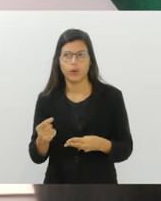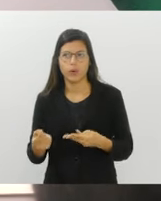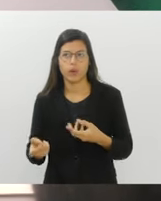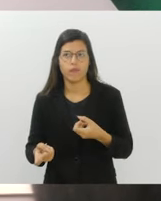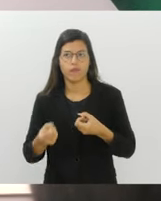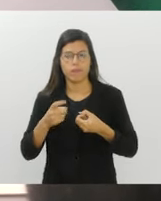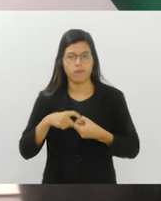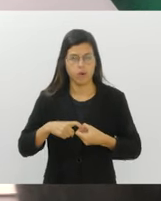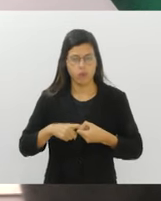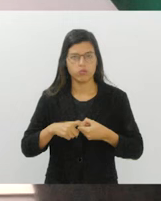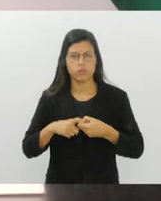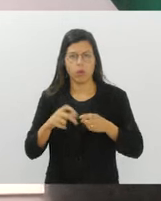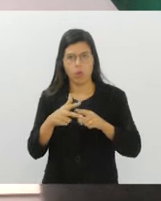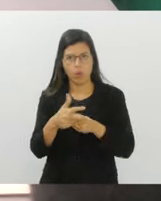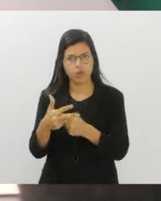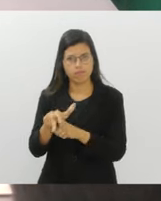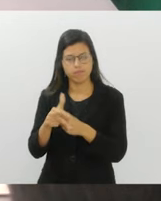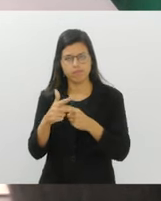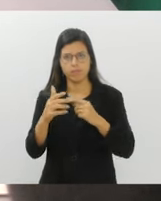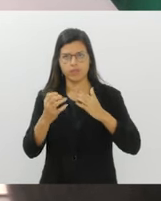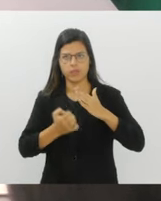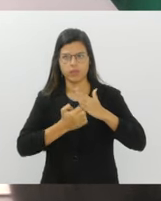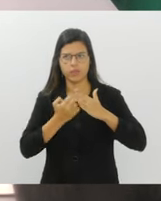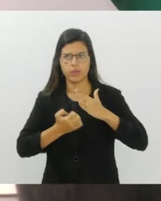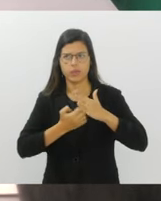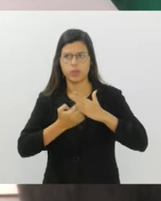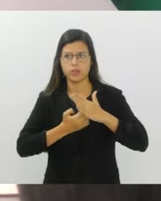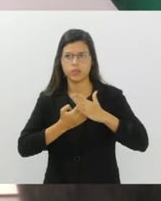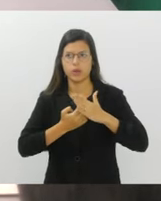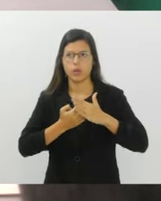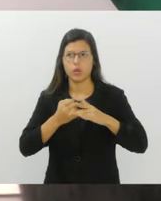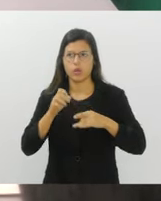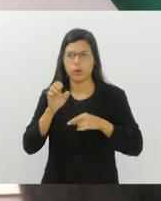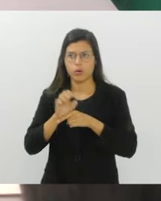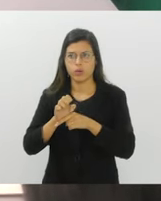Supervia e o Estado aportar